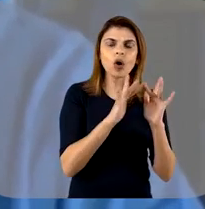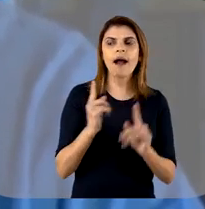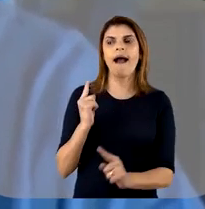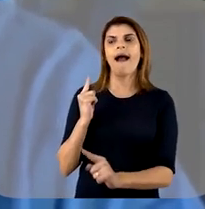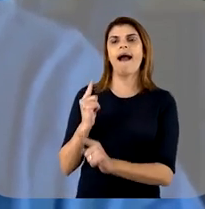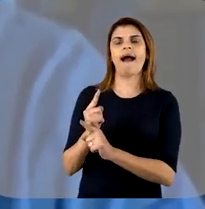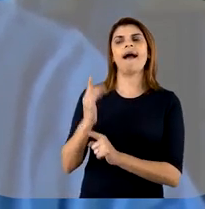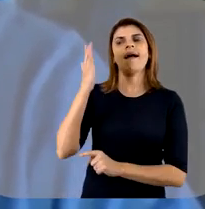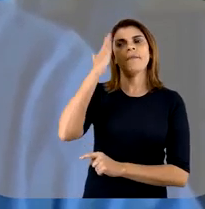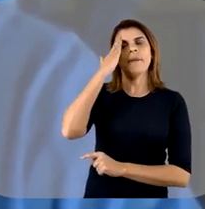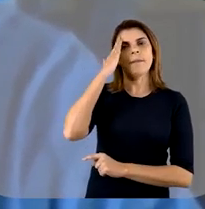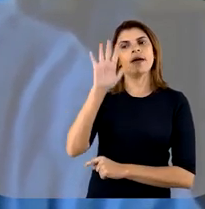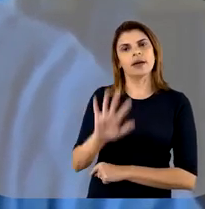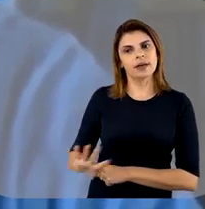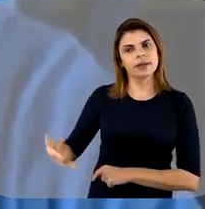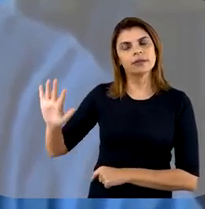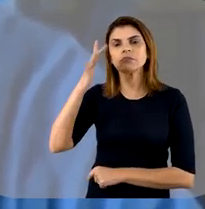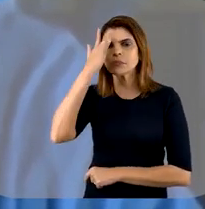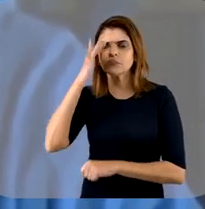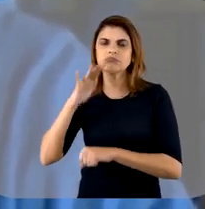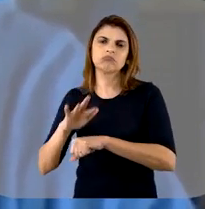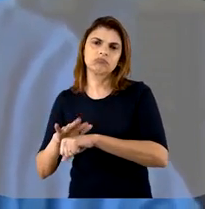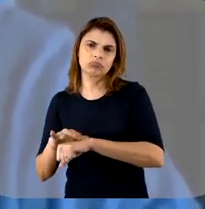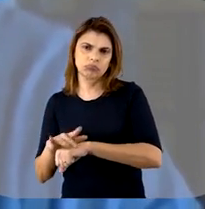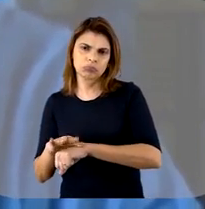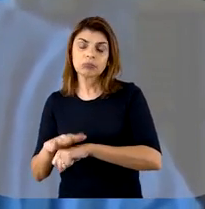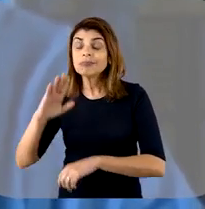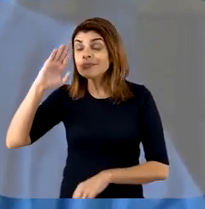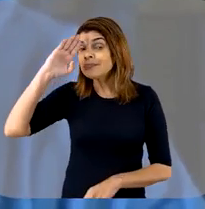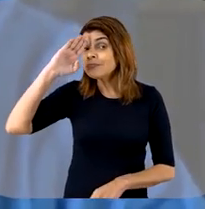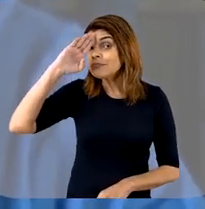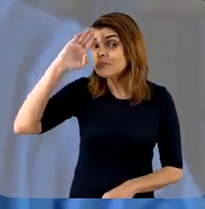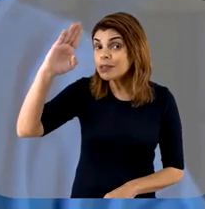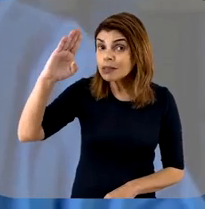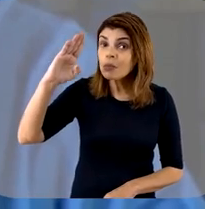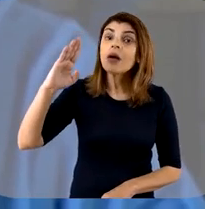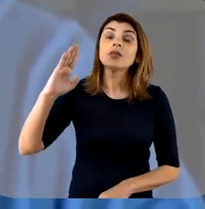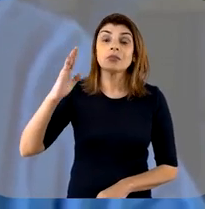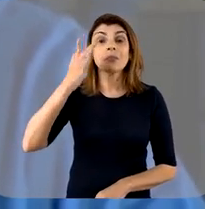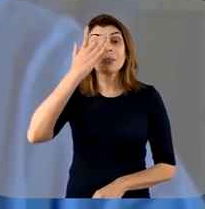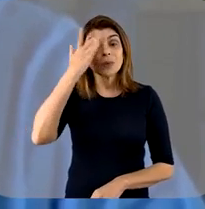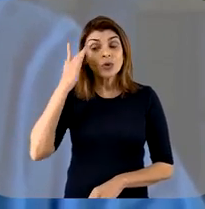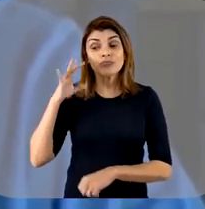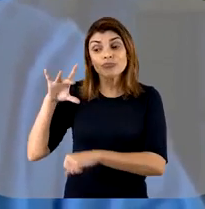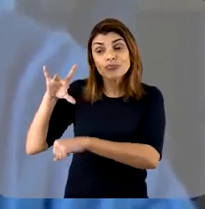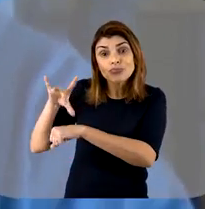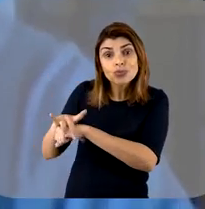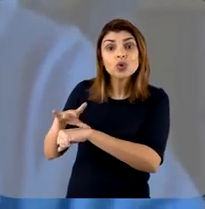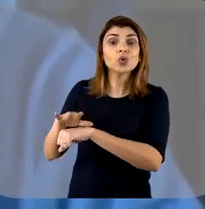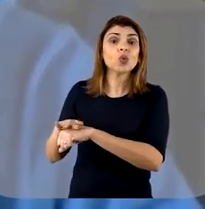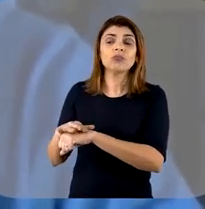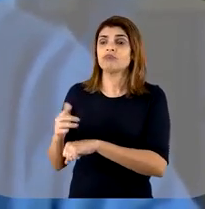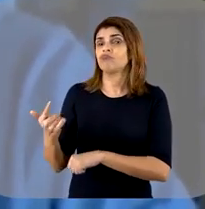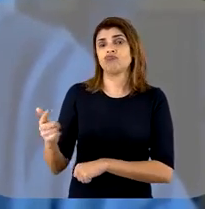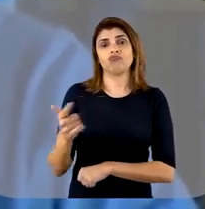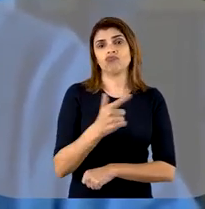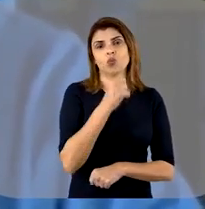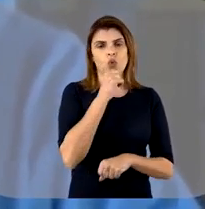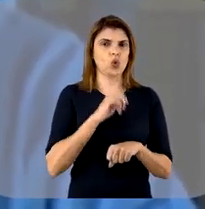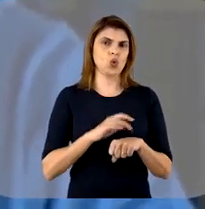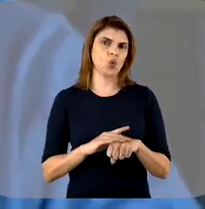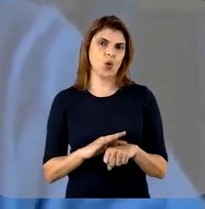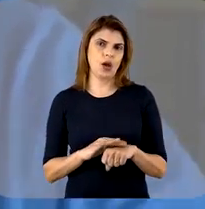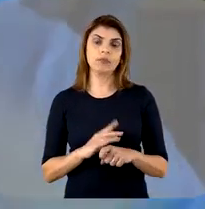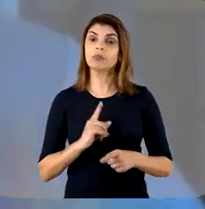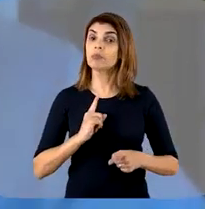identificar pessoas que são infectadas, né, principalmente, né, as pessoas infectadas e que não estão doentes, né,